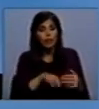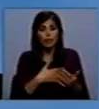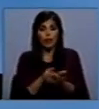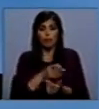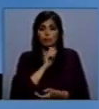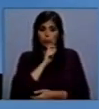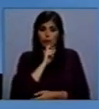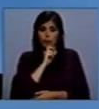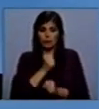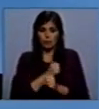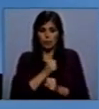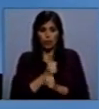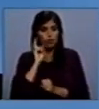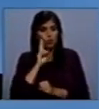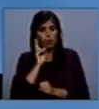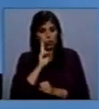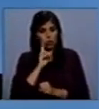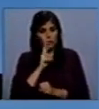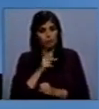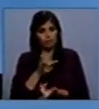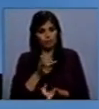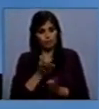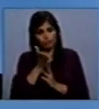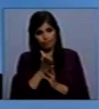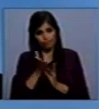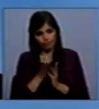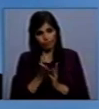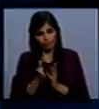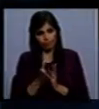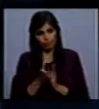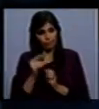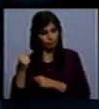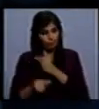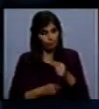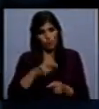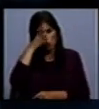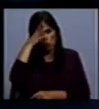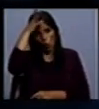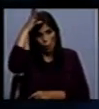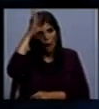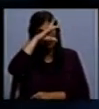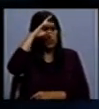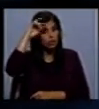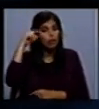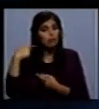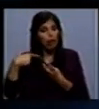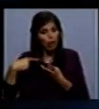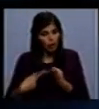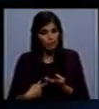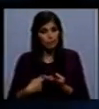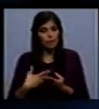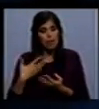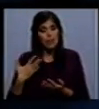para trabalhar aqui os valores nossas vidas perdidas emissão dos dos romanos dos gregos são os espaços